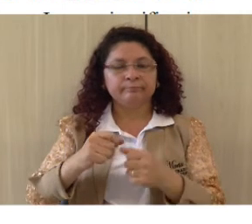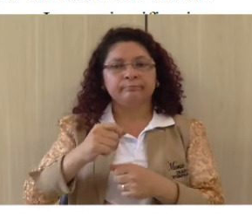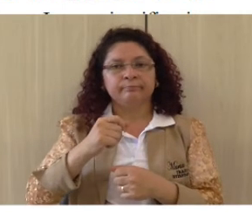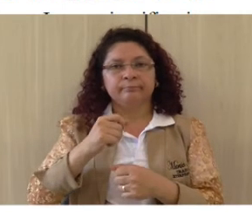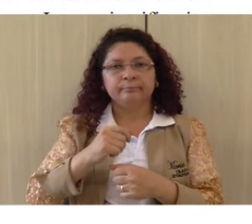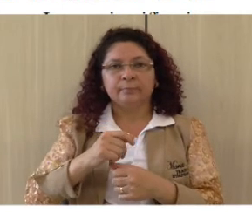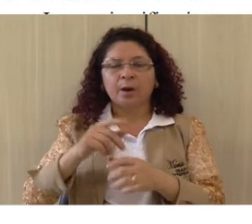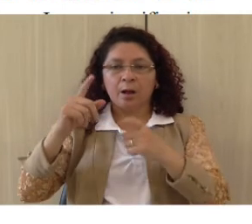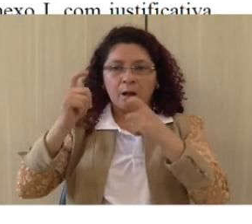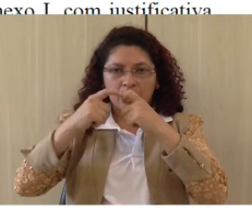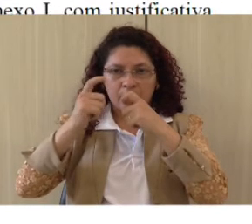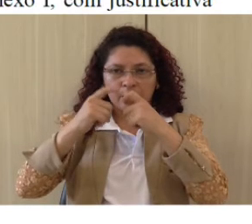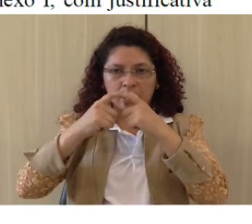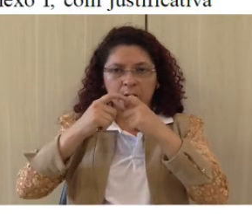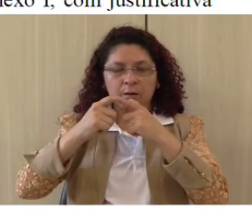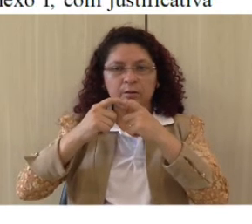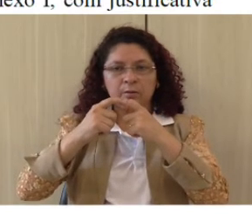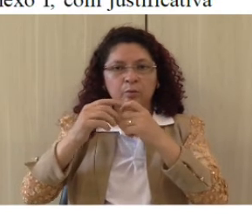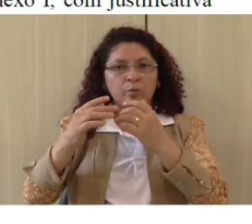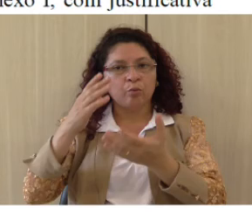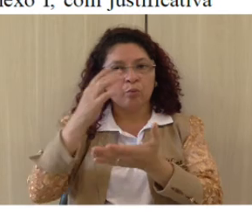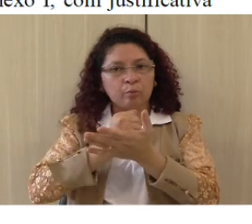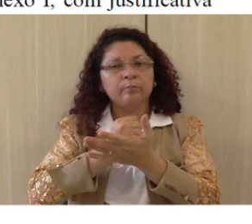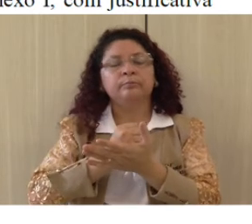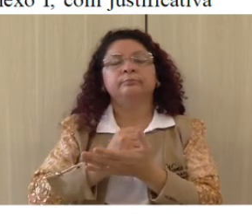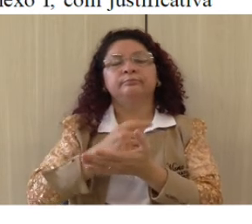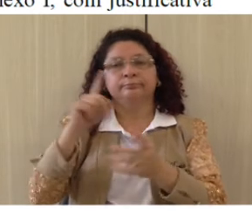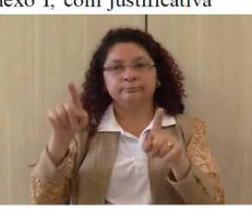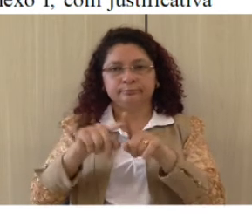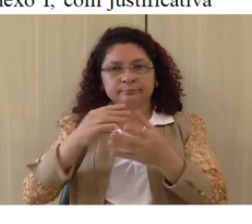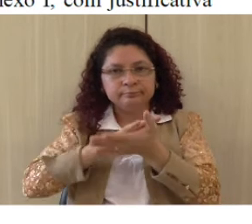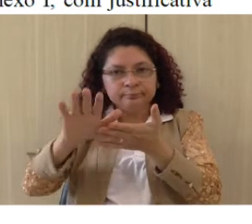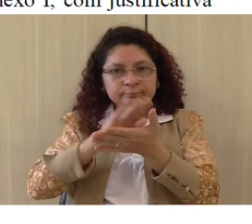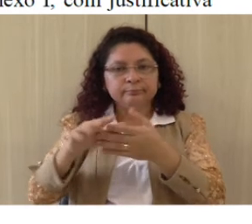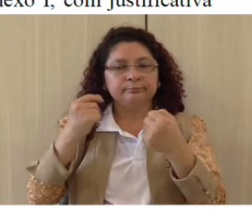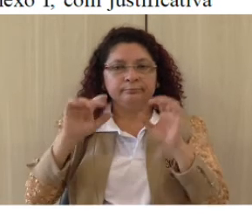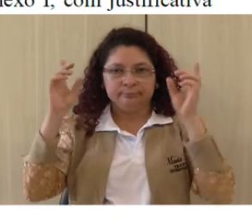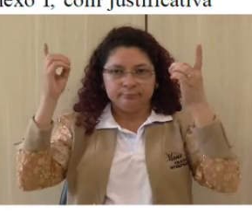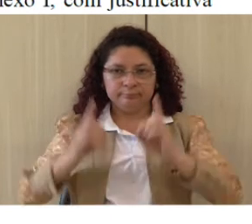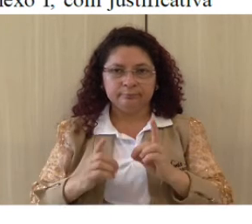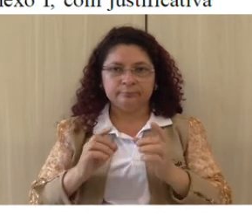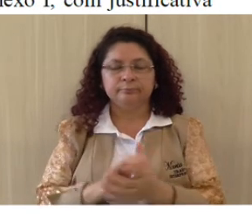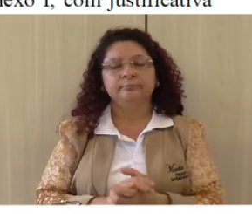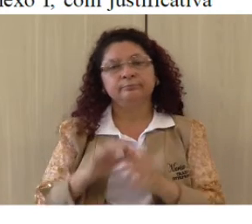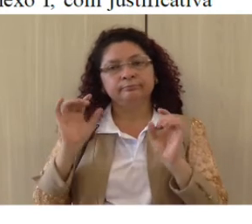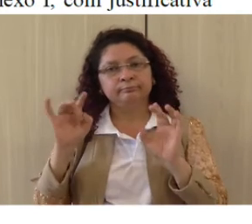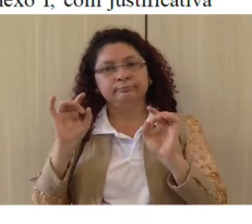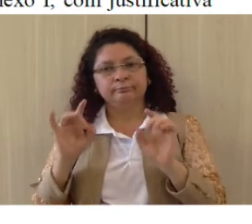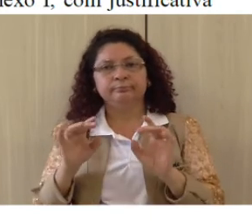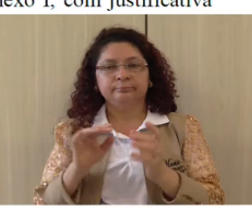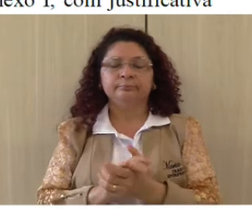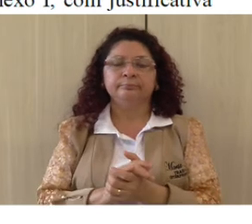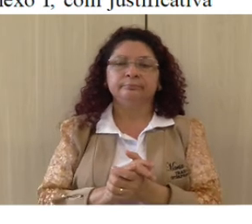médico, original e cópia, emitido por especialista da área de sua necessidade especial, obedecendo aos